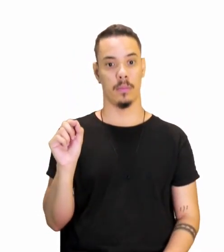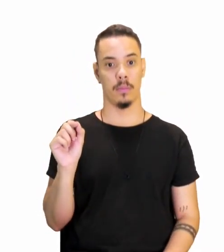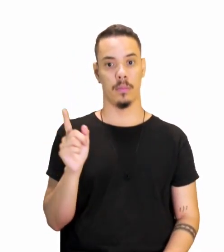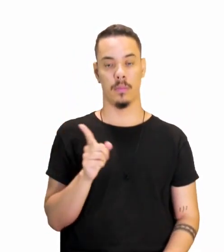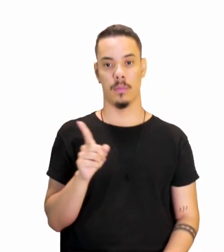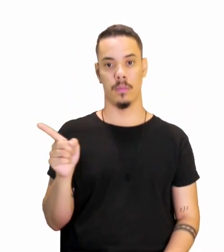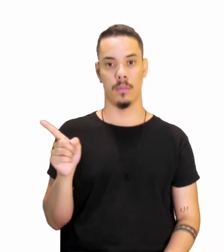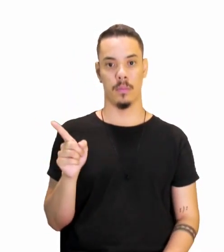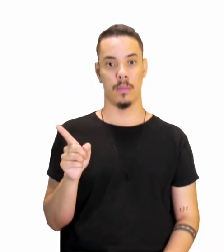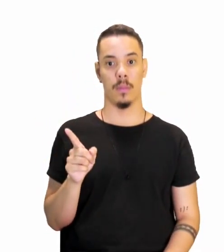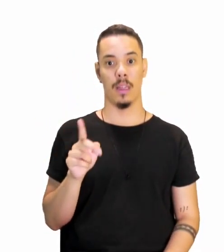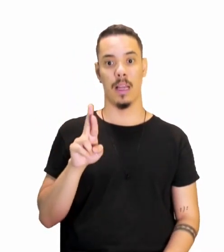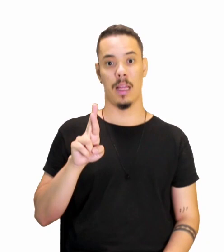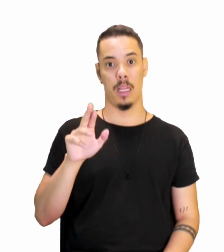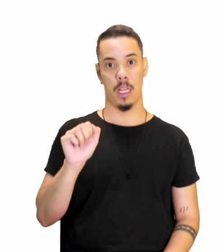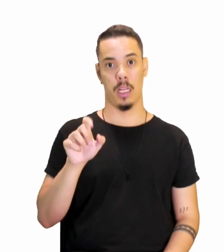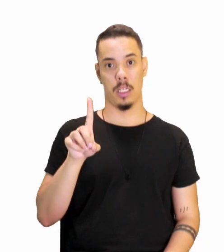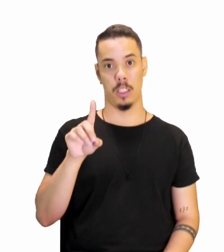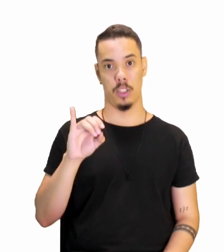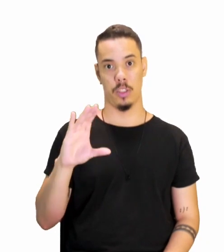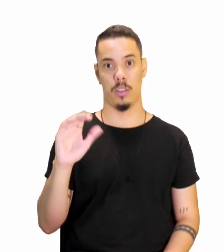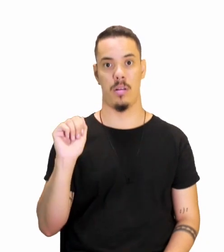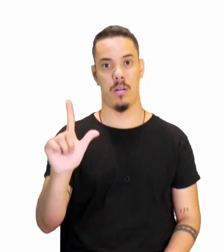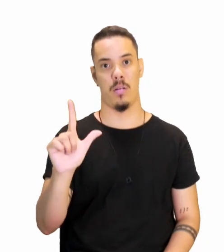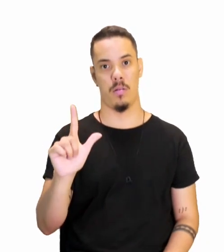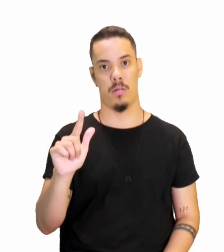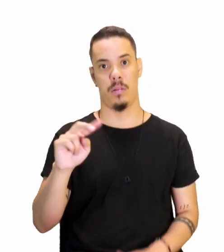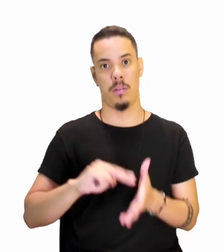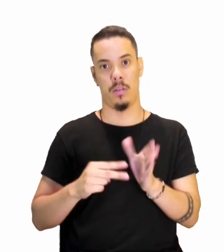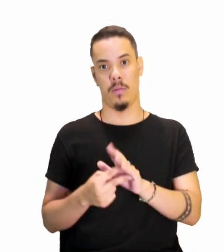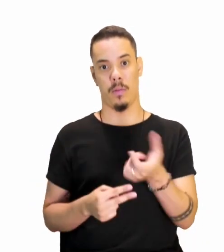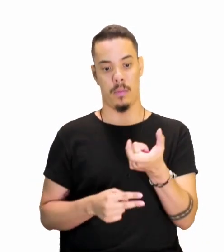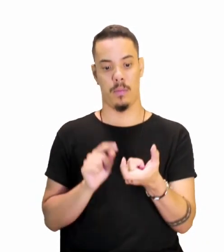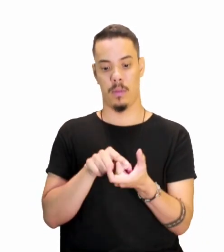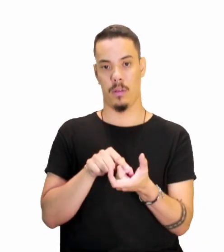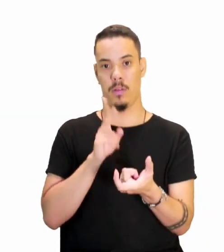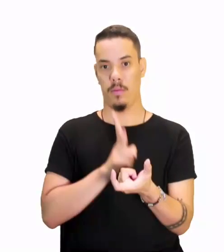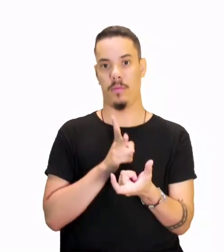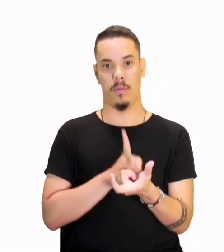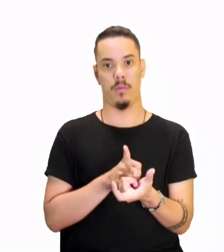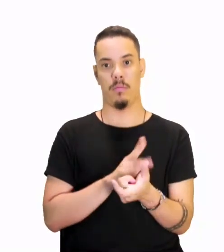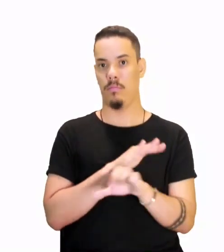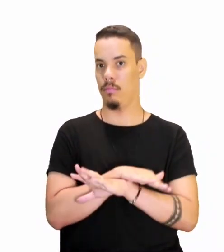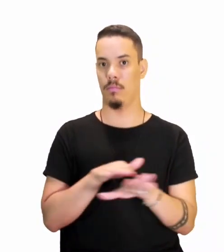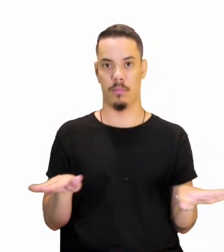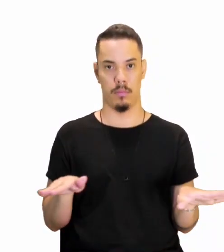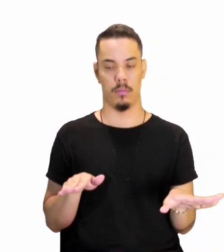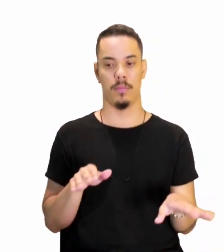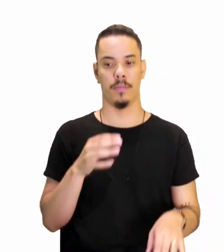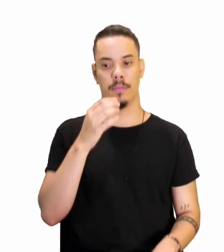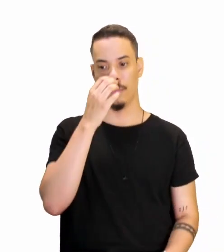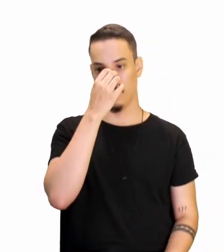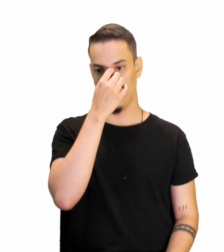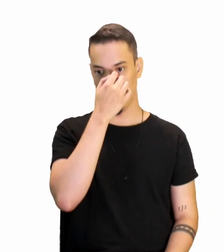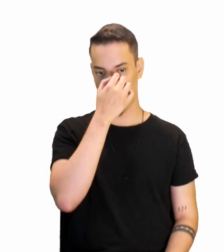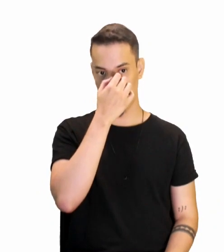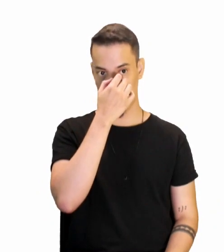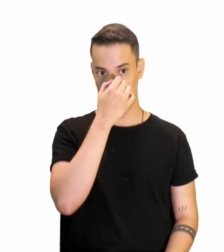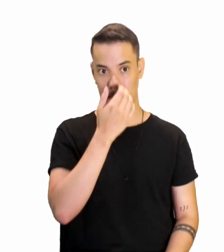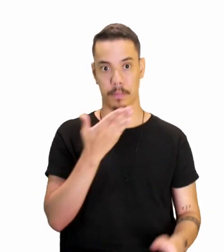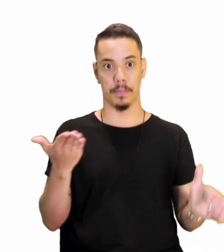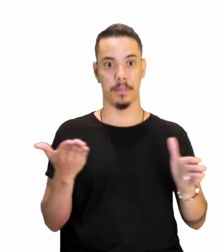caso, radical. Beleza? Muito bem. Dando sequência aqui, agora quanto